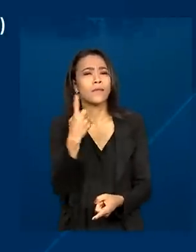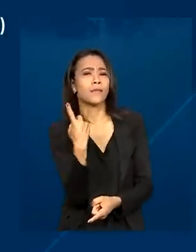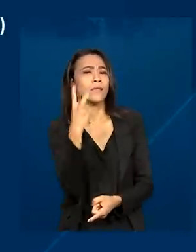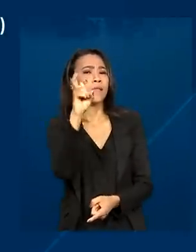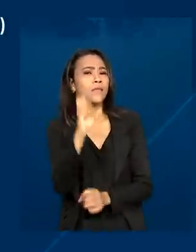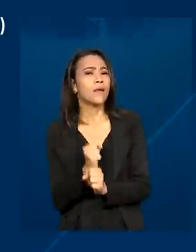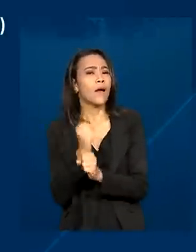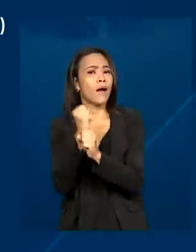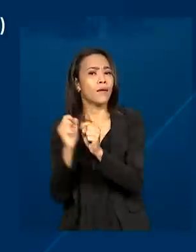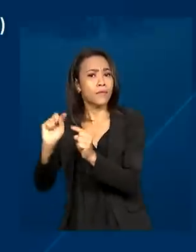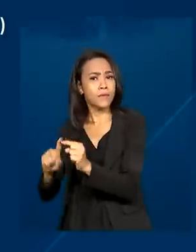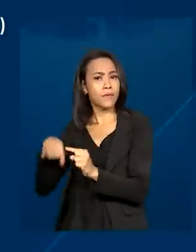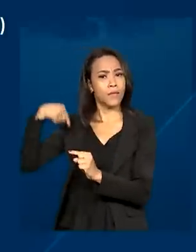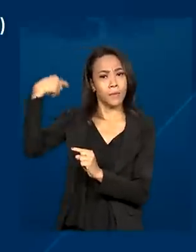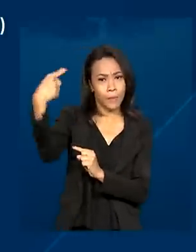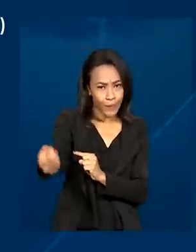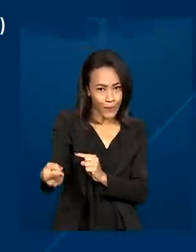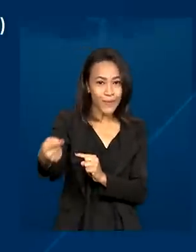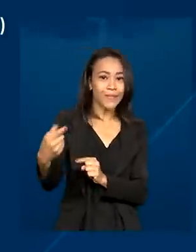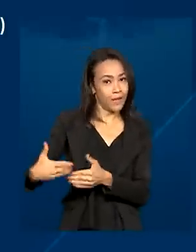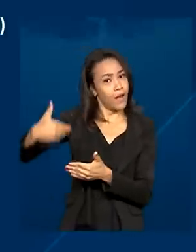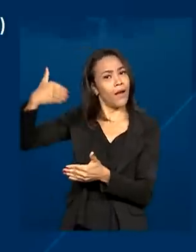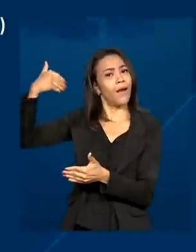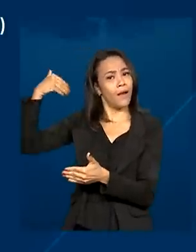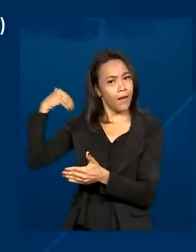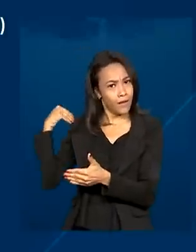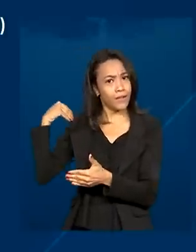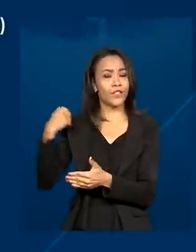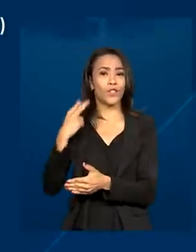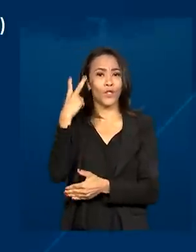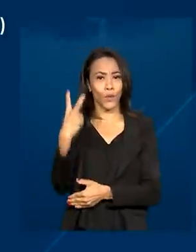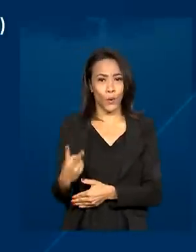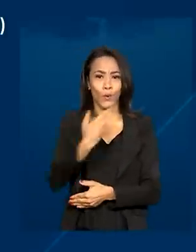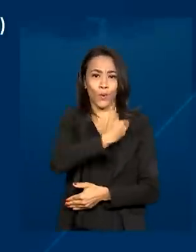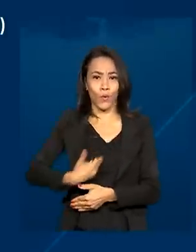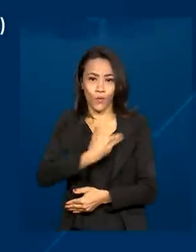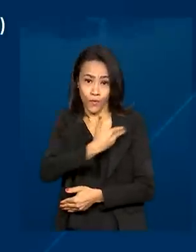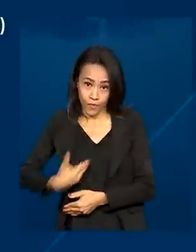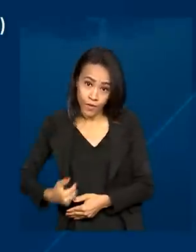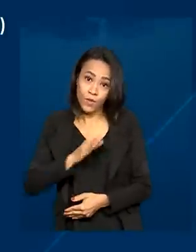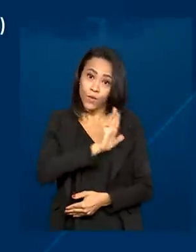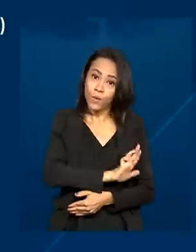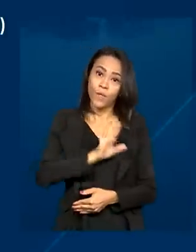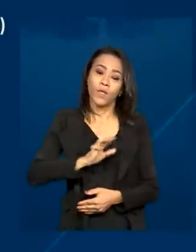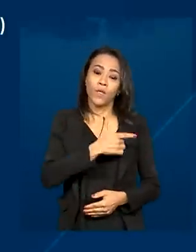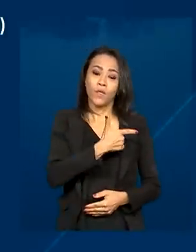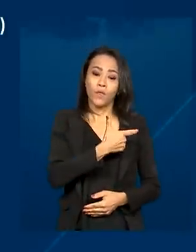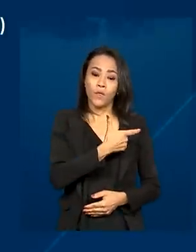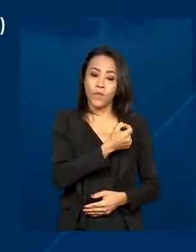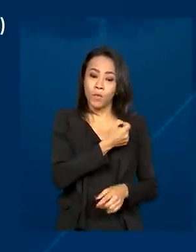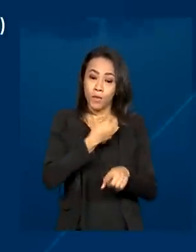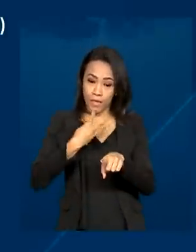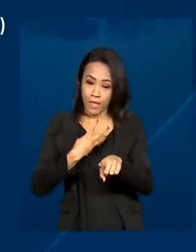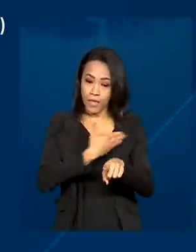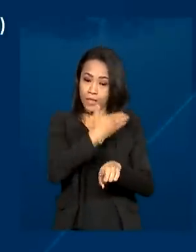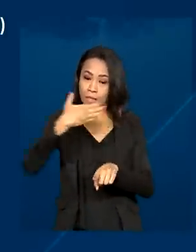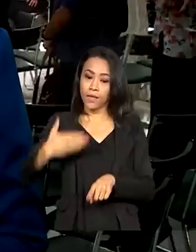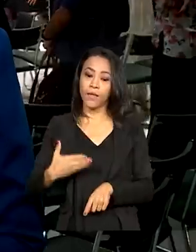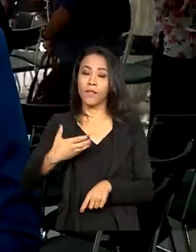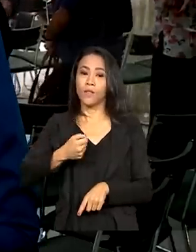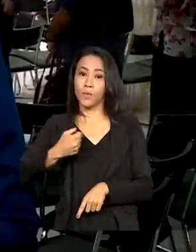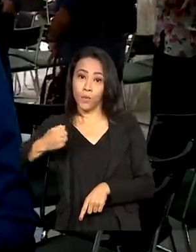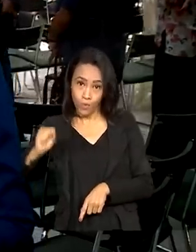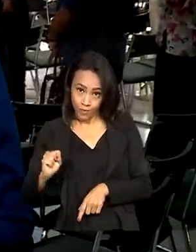depois de ter comandado a área durante os dois governos de Lula entre 2003 e 2008